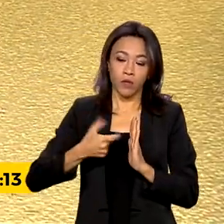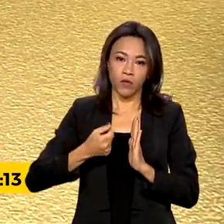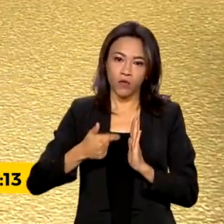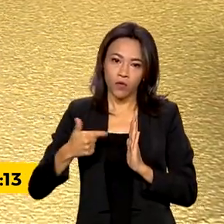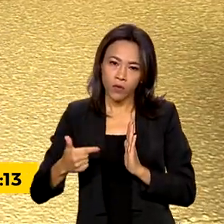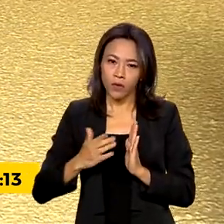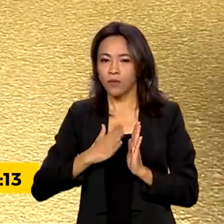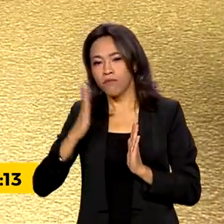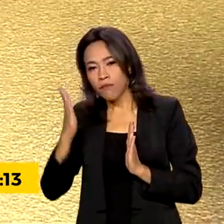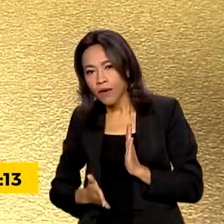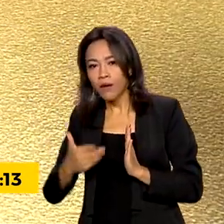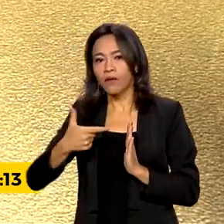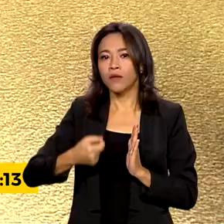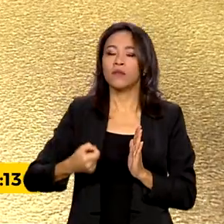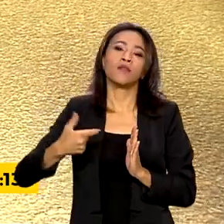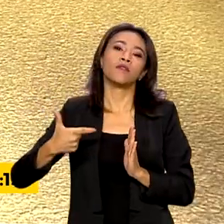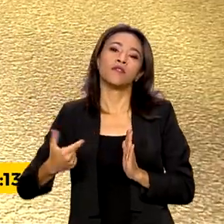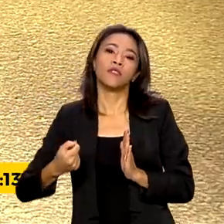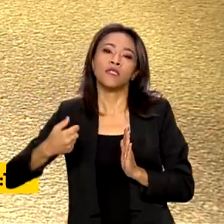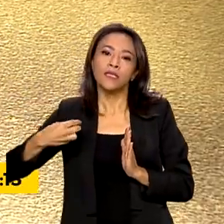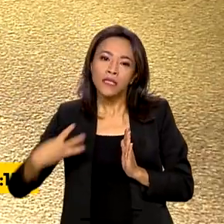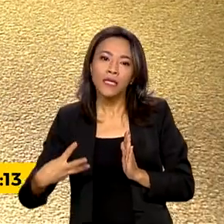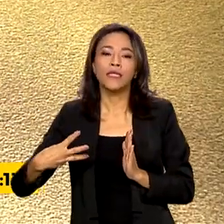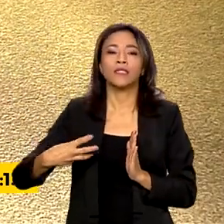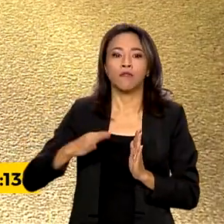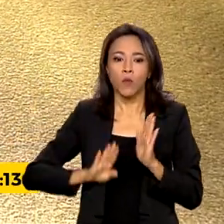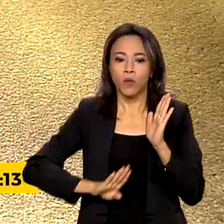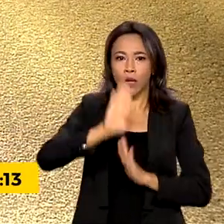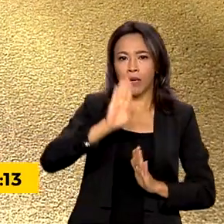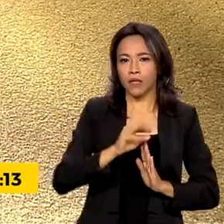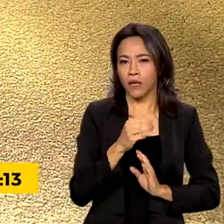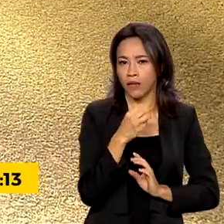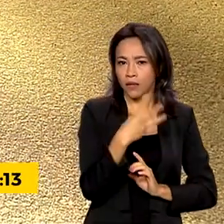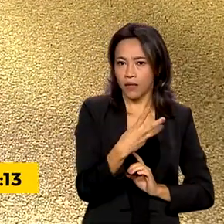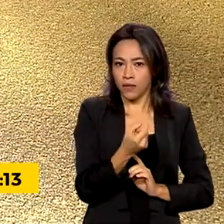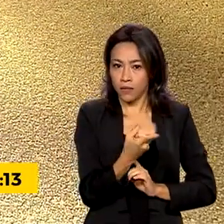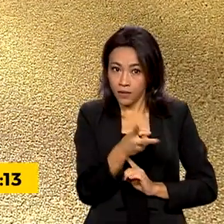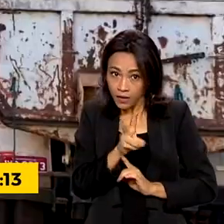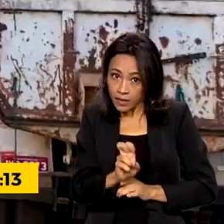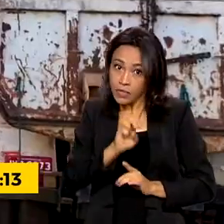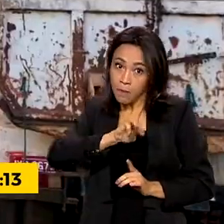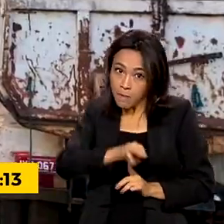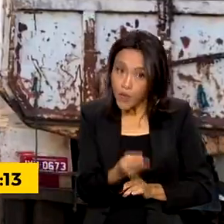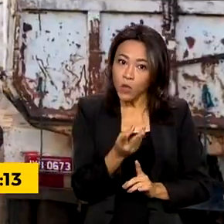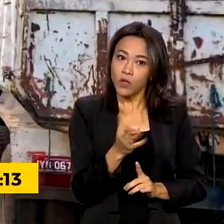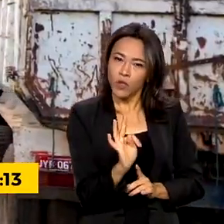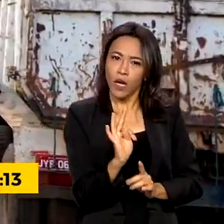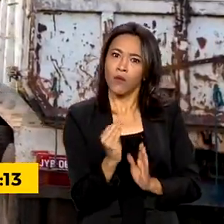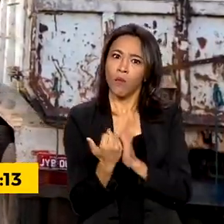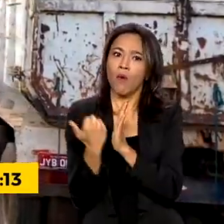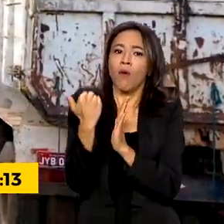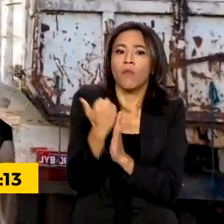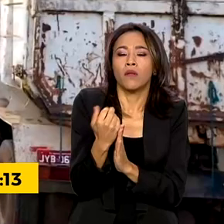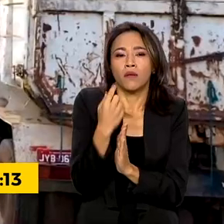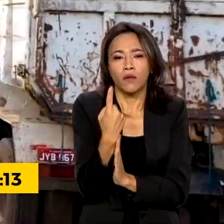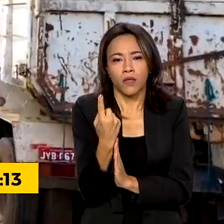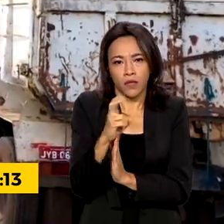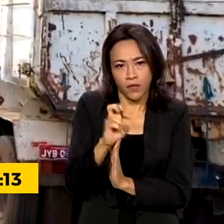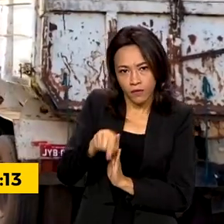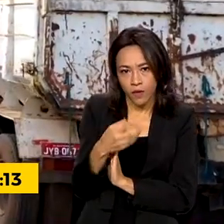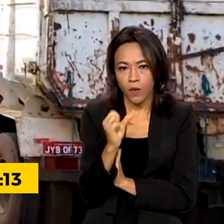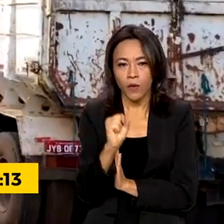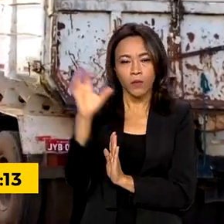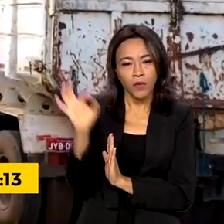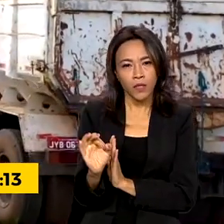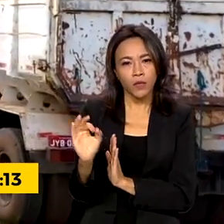2022/2023 deve ultrapassar 315 milhões de toneladas uma alta de 15,8%, em